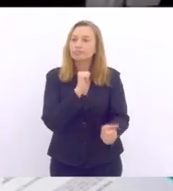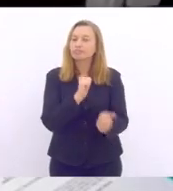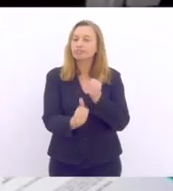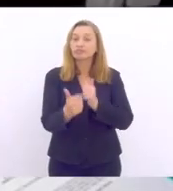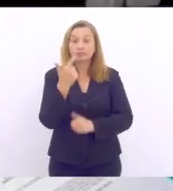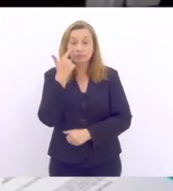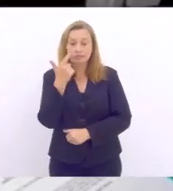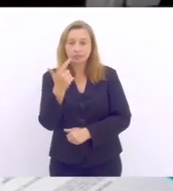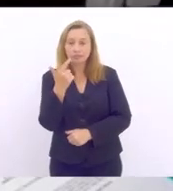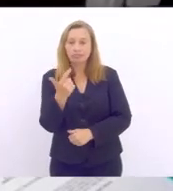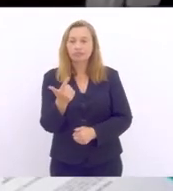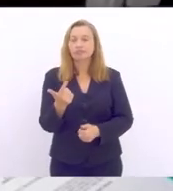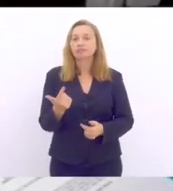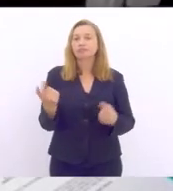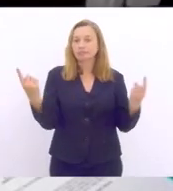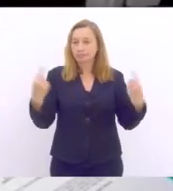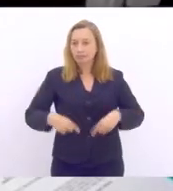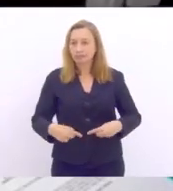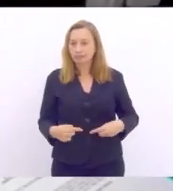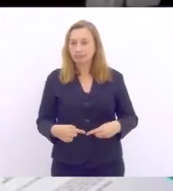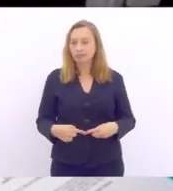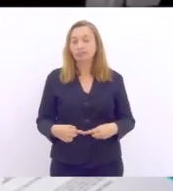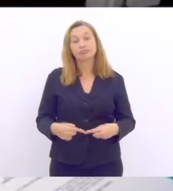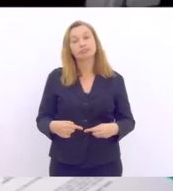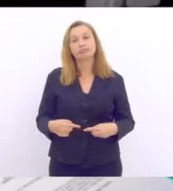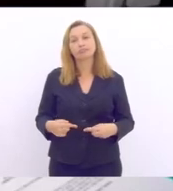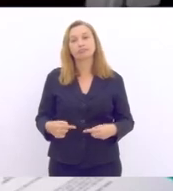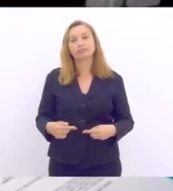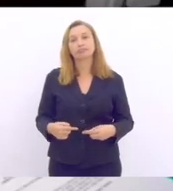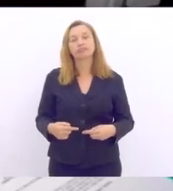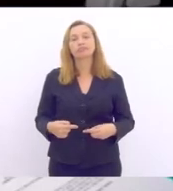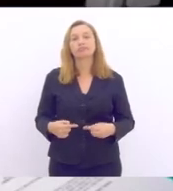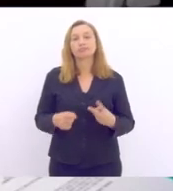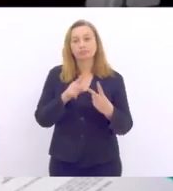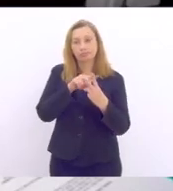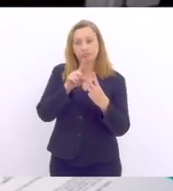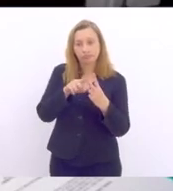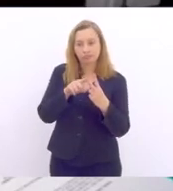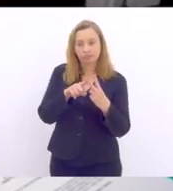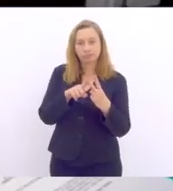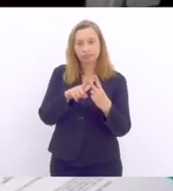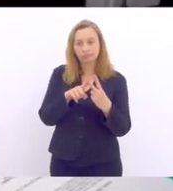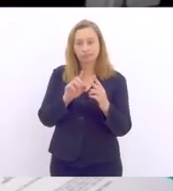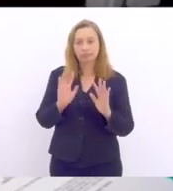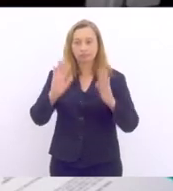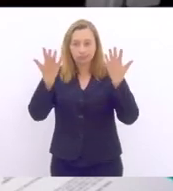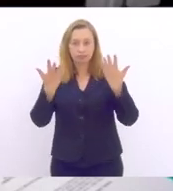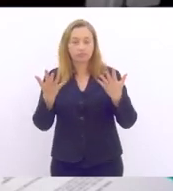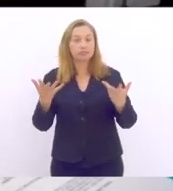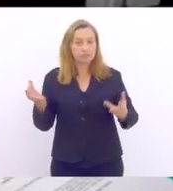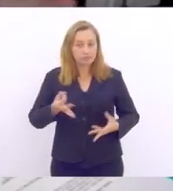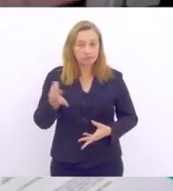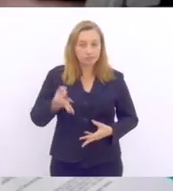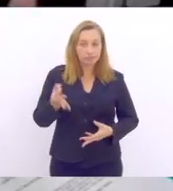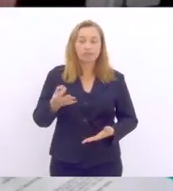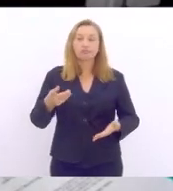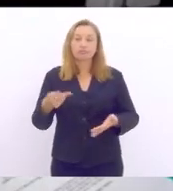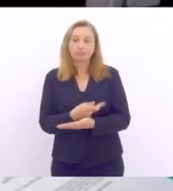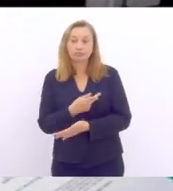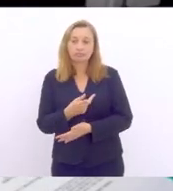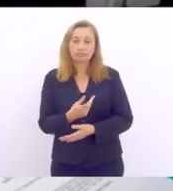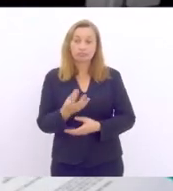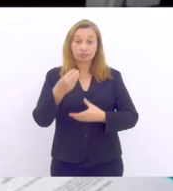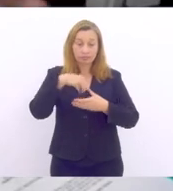um espetáculo, a um jogo, enfim, na verdade protagoniza dois espetáculos. Chiquinho está coberto de razão. O espetáculo que acontece nos